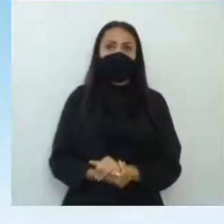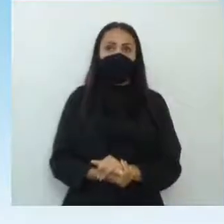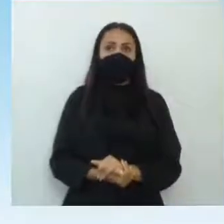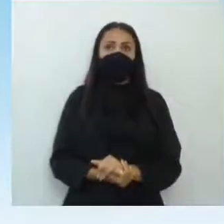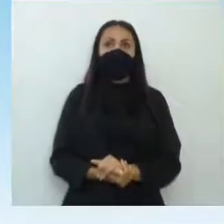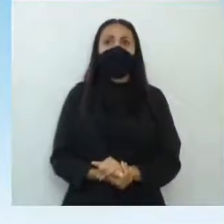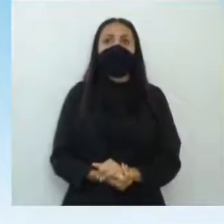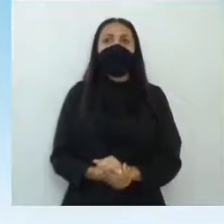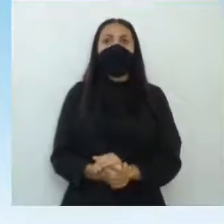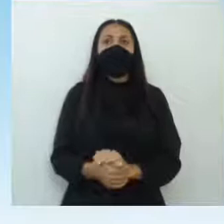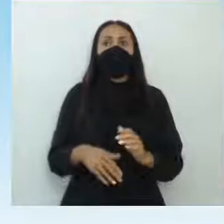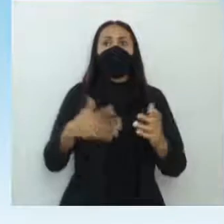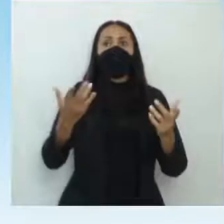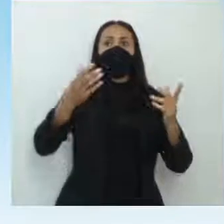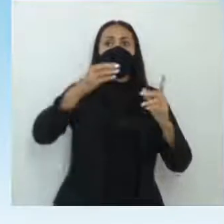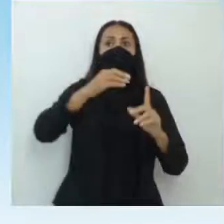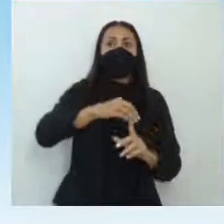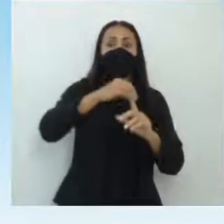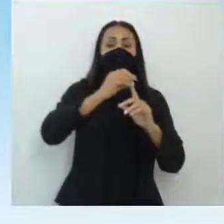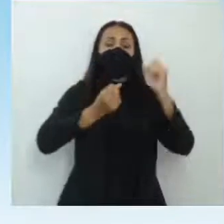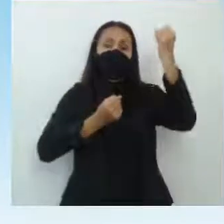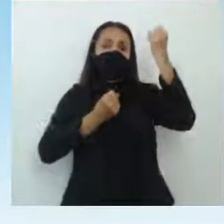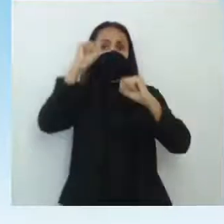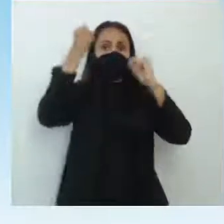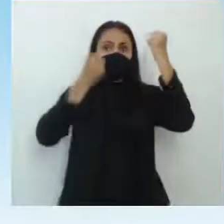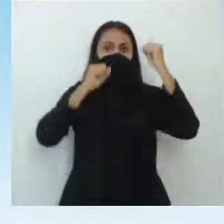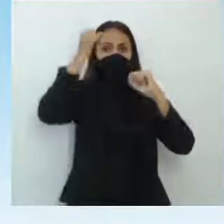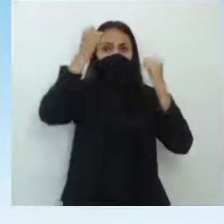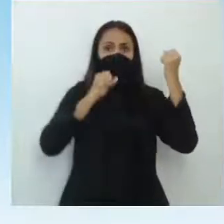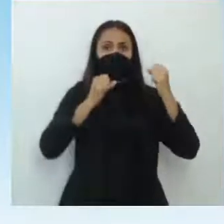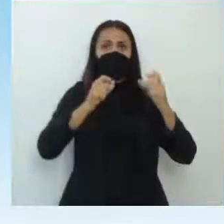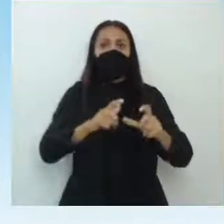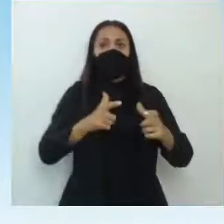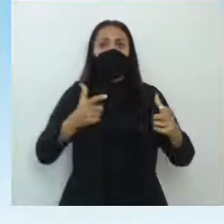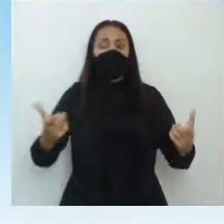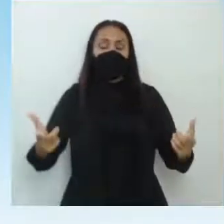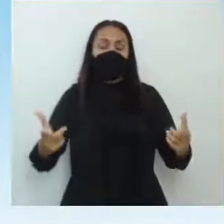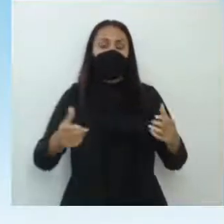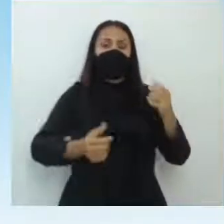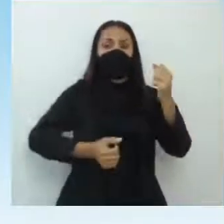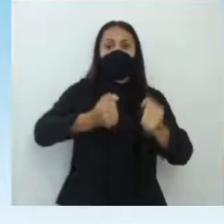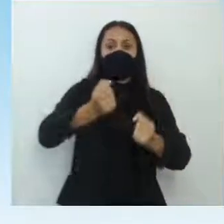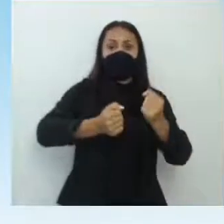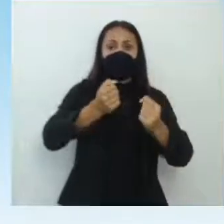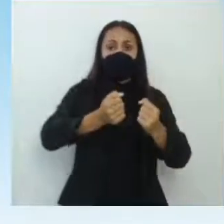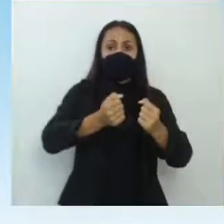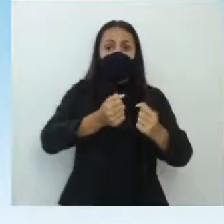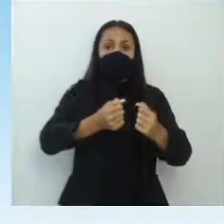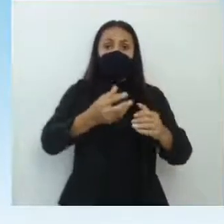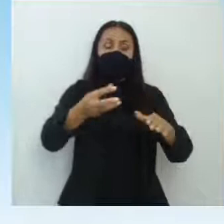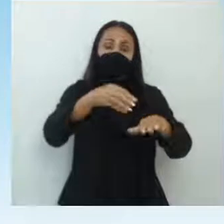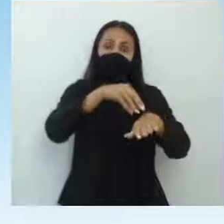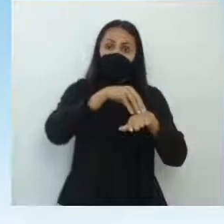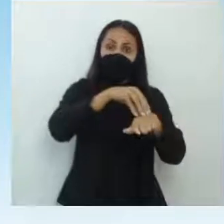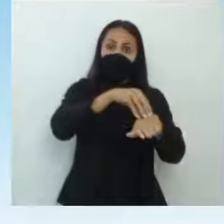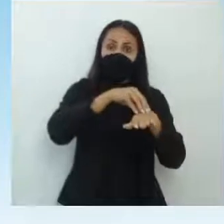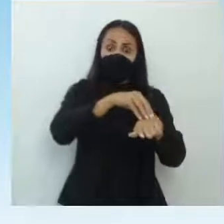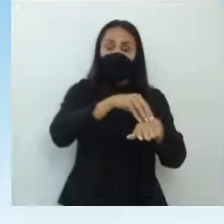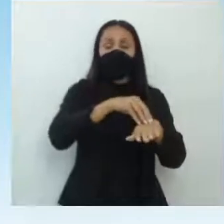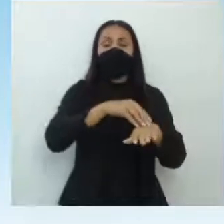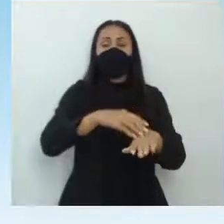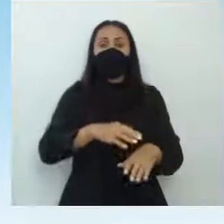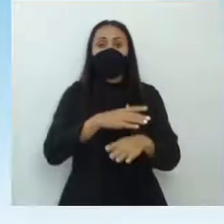atividades, principalmente que são industriais, e o aumento de veículos que emitem à nossa atmosfera